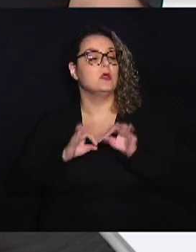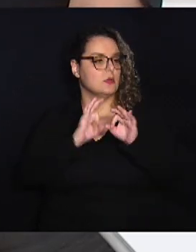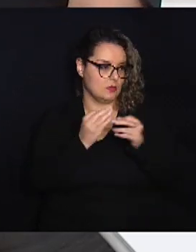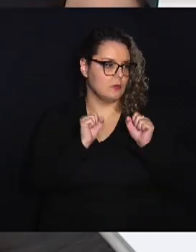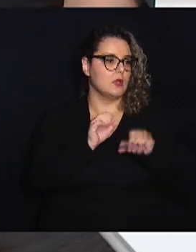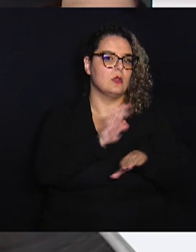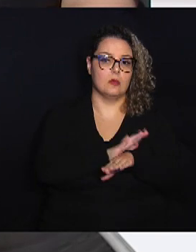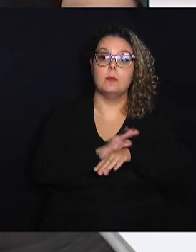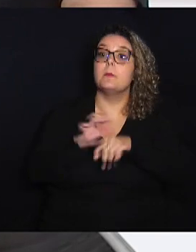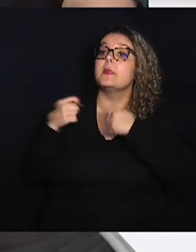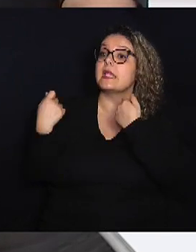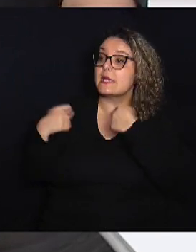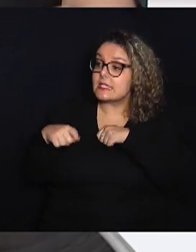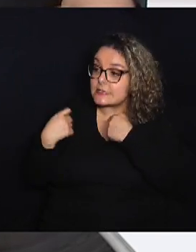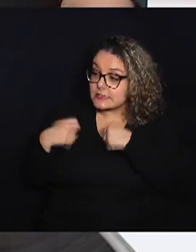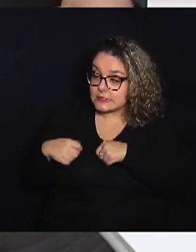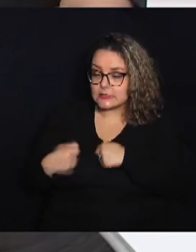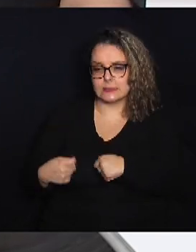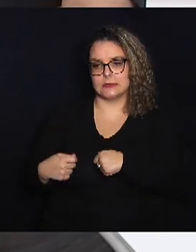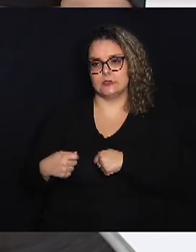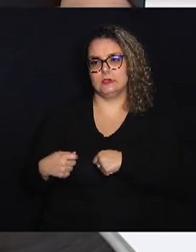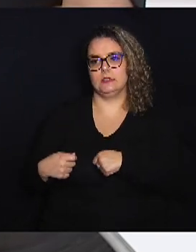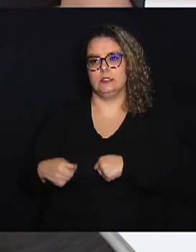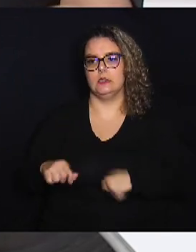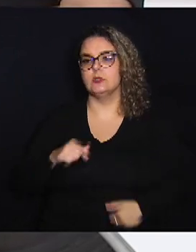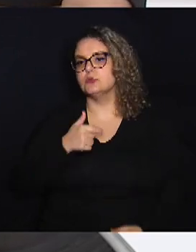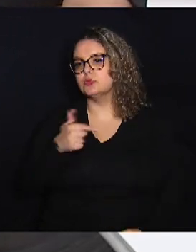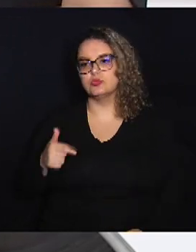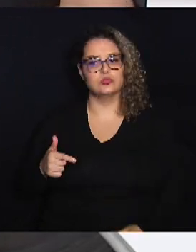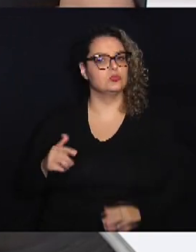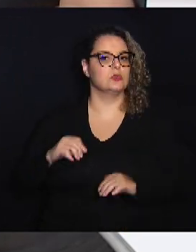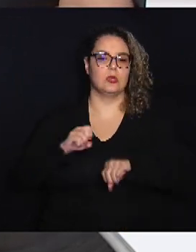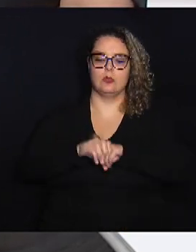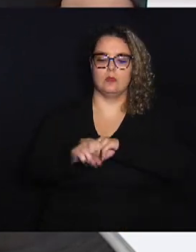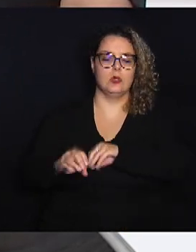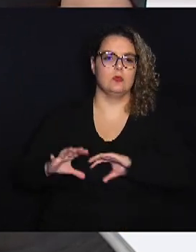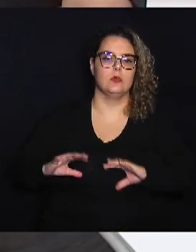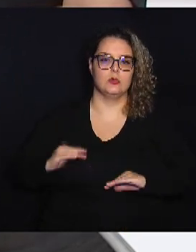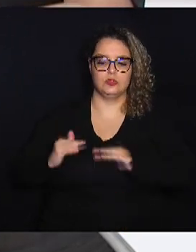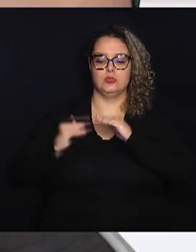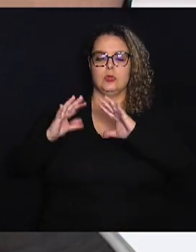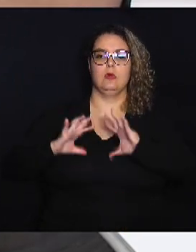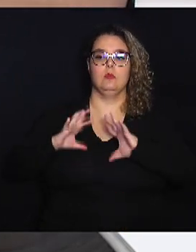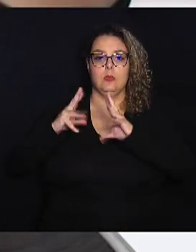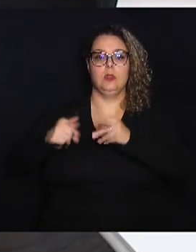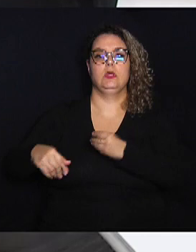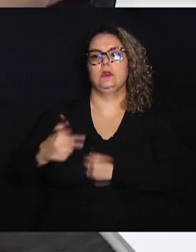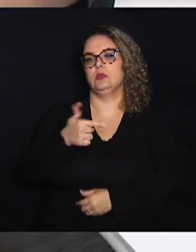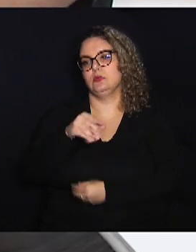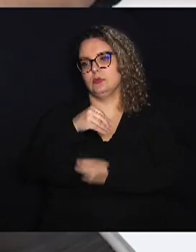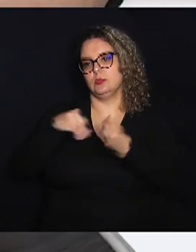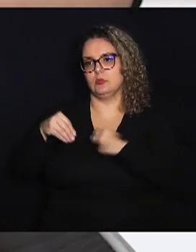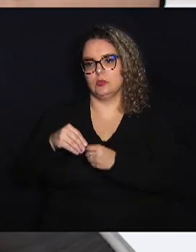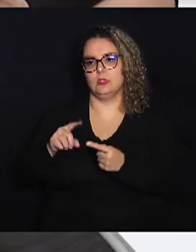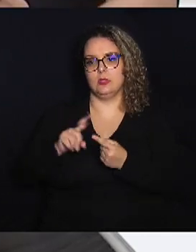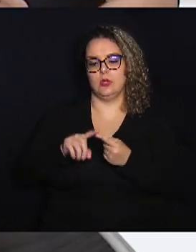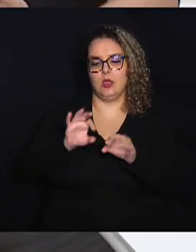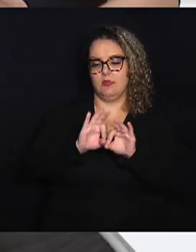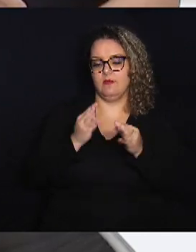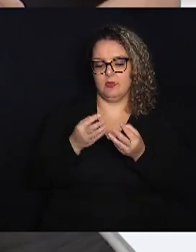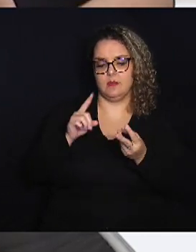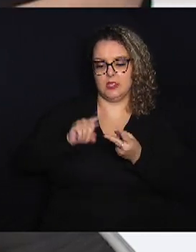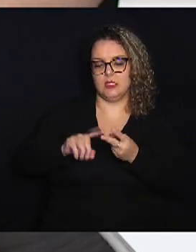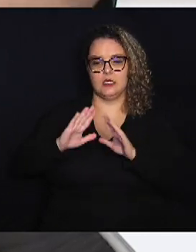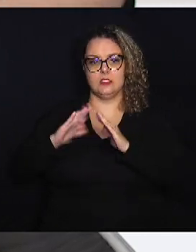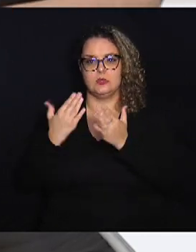ajudar? Deve. Não existe uma educação que se construa de maneira plena que não envolva o triângulo, família, escola e